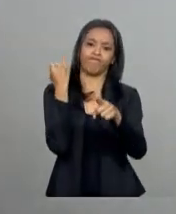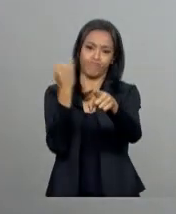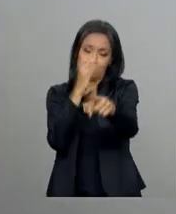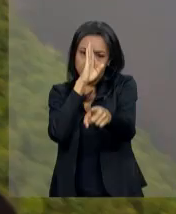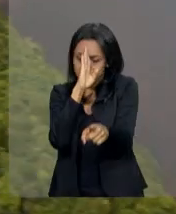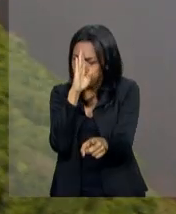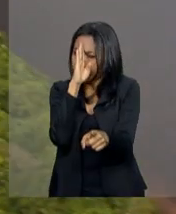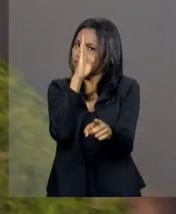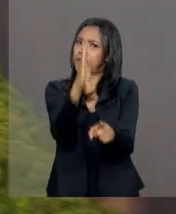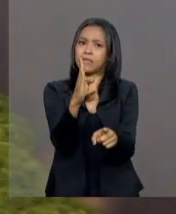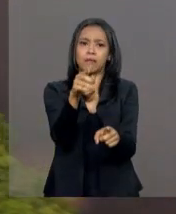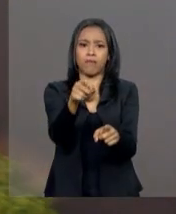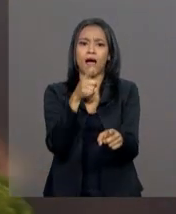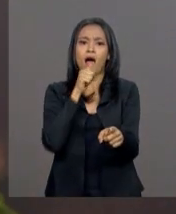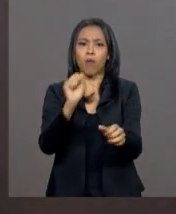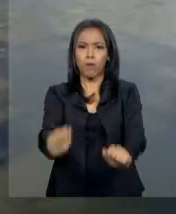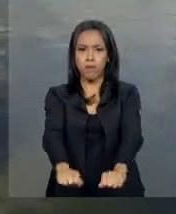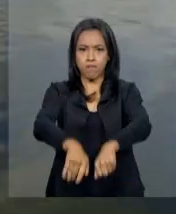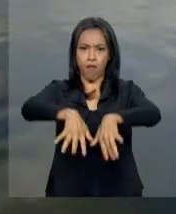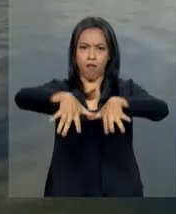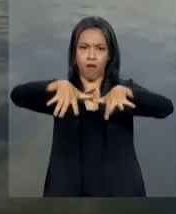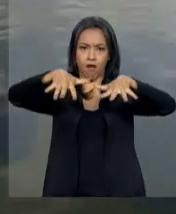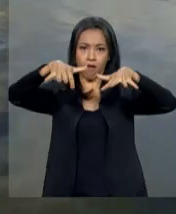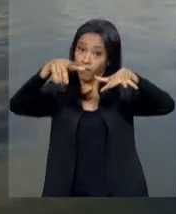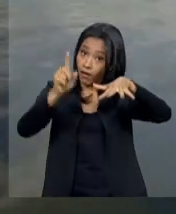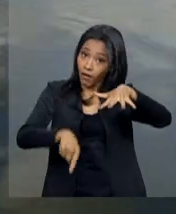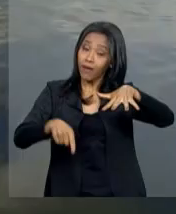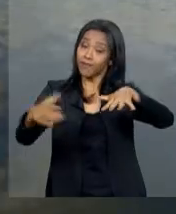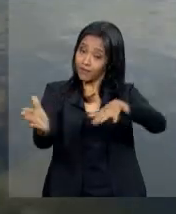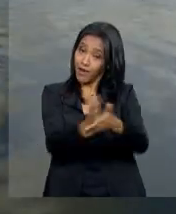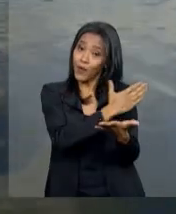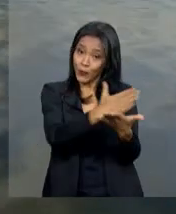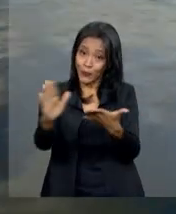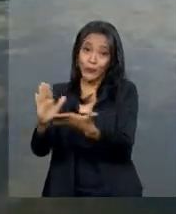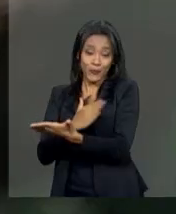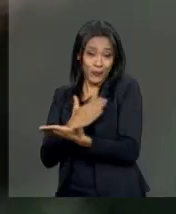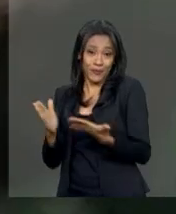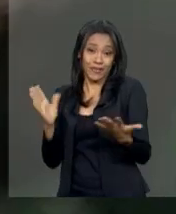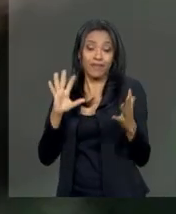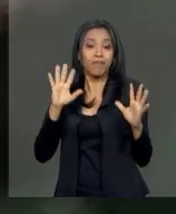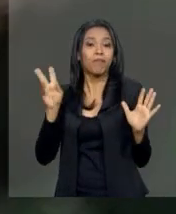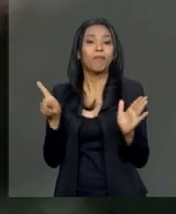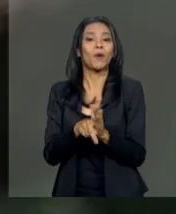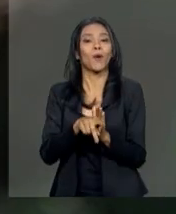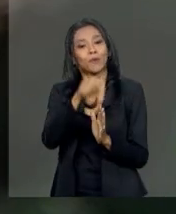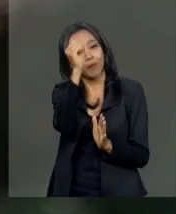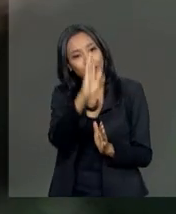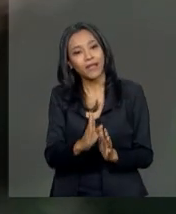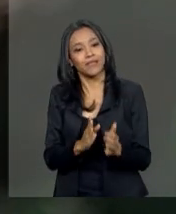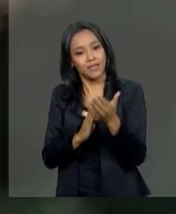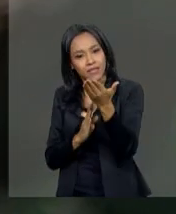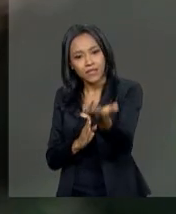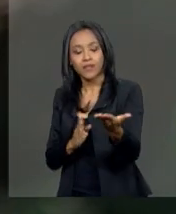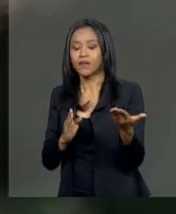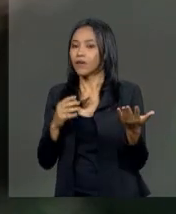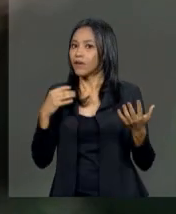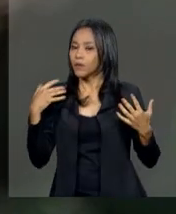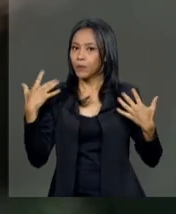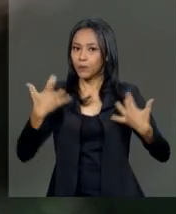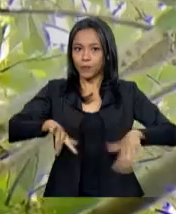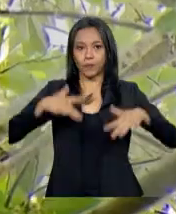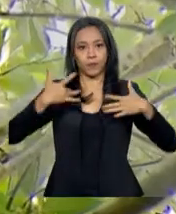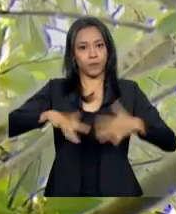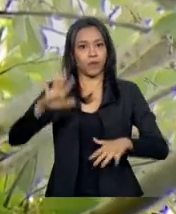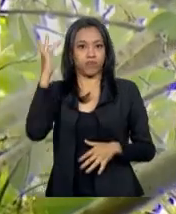áreas alagáveis do mundo esses são alguns biomas do brasil um dos países de maior riqueza da biodiversidade